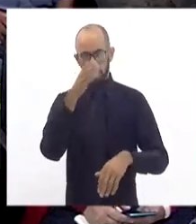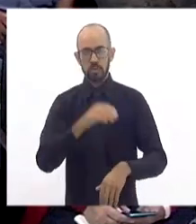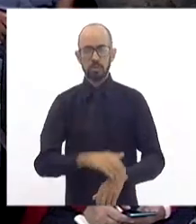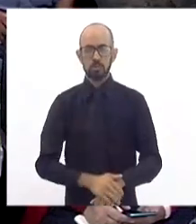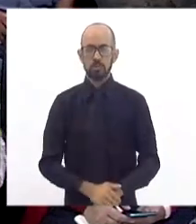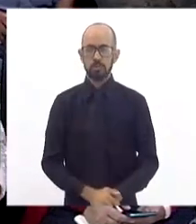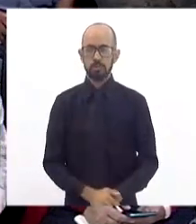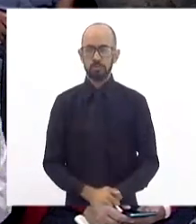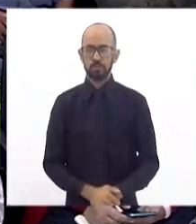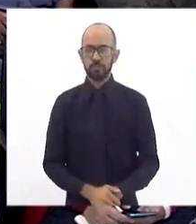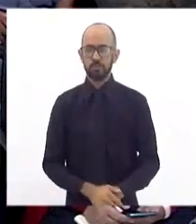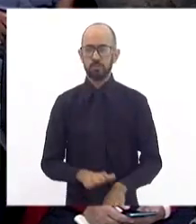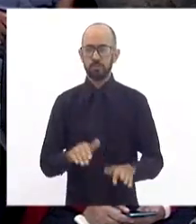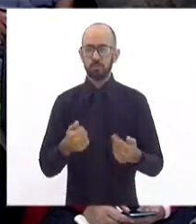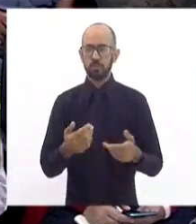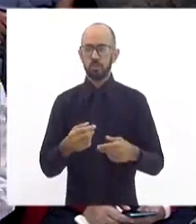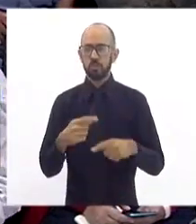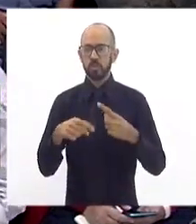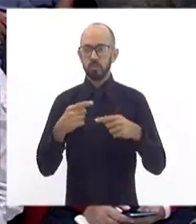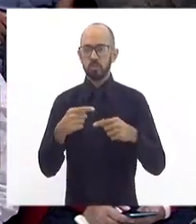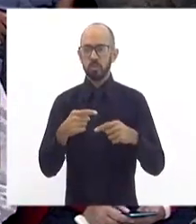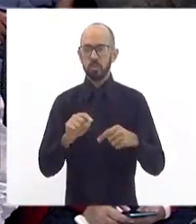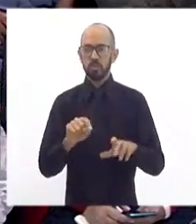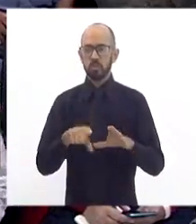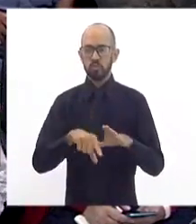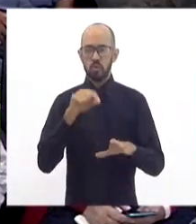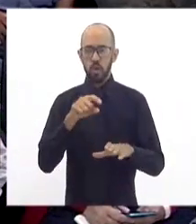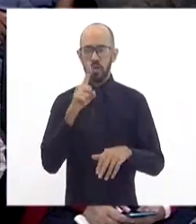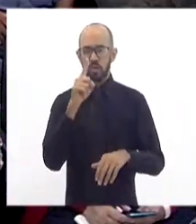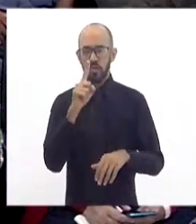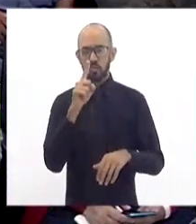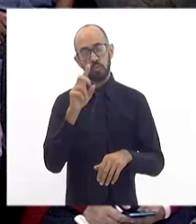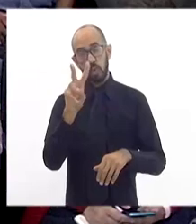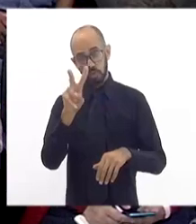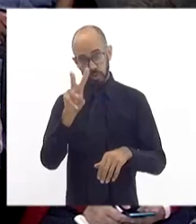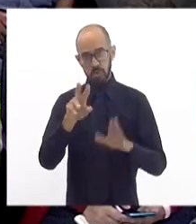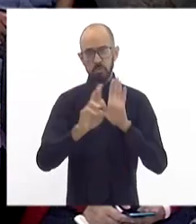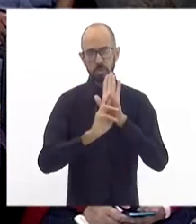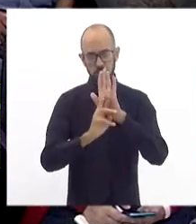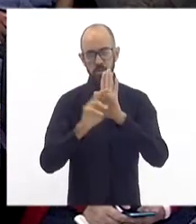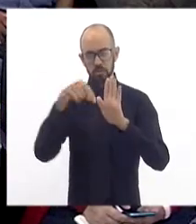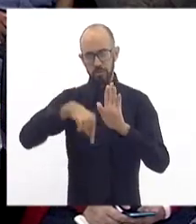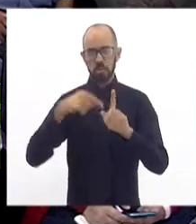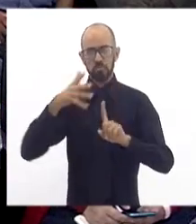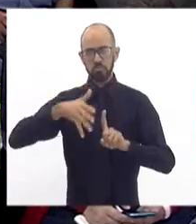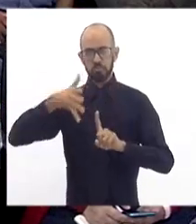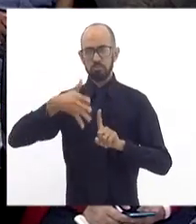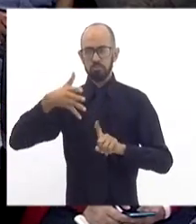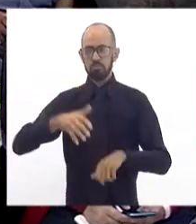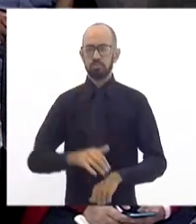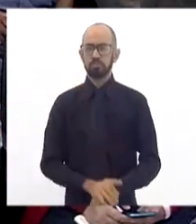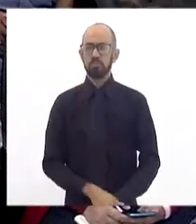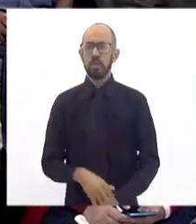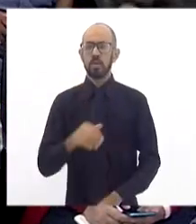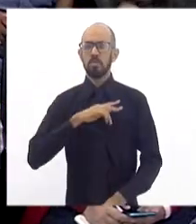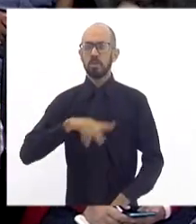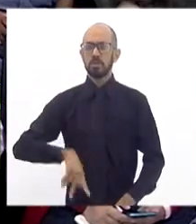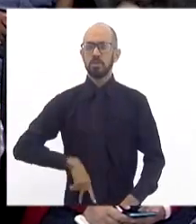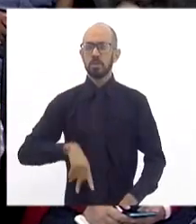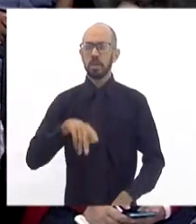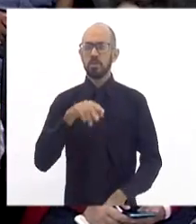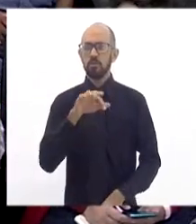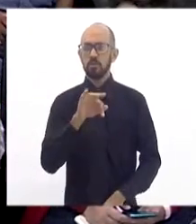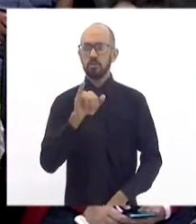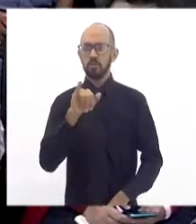depois de dois representantes para usar da palavra tá uma colônia de pesca o presidente da fiperj até aqui